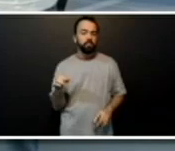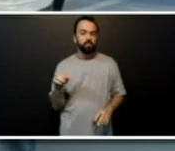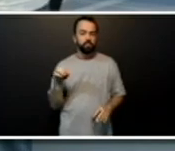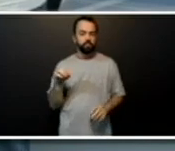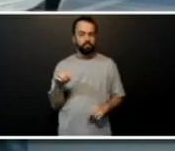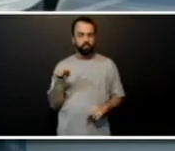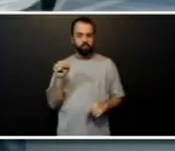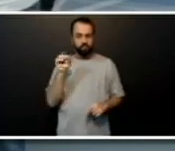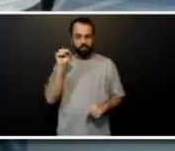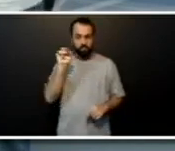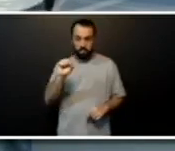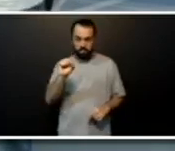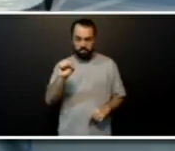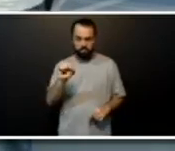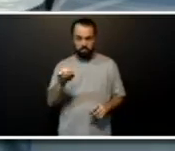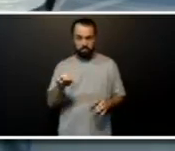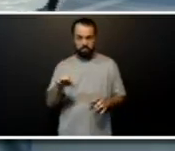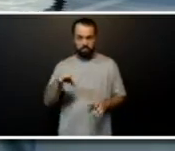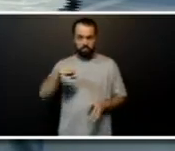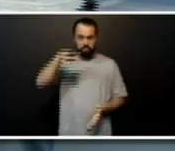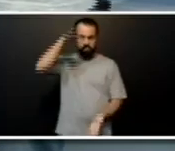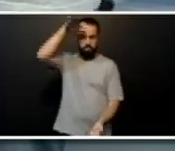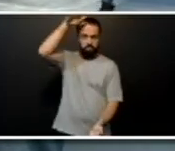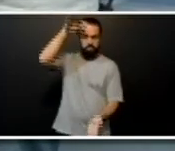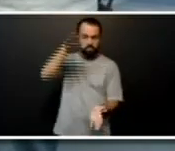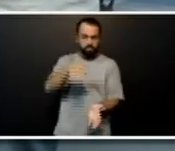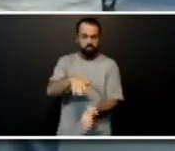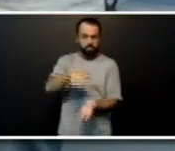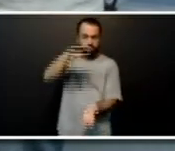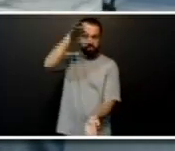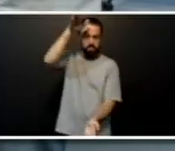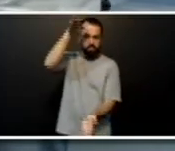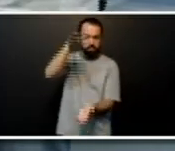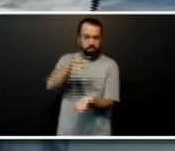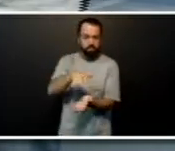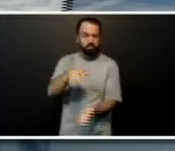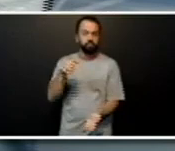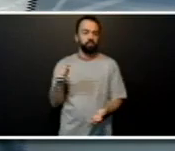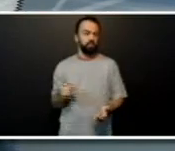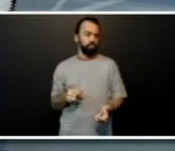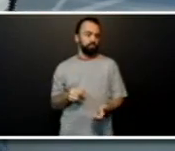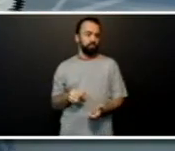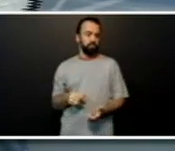ponto de referência. Lembrem-se disso.